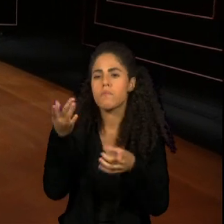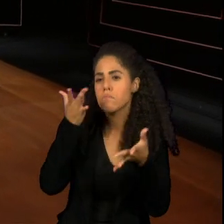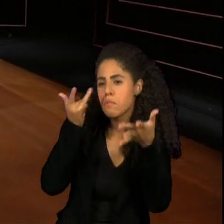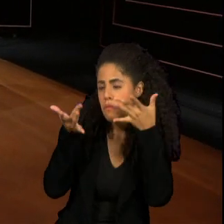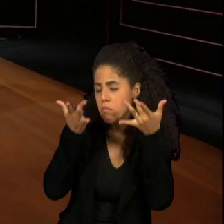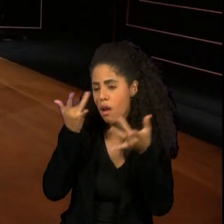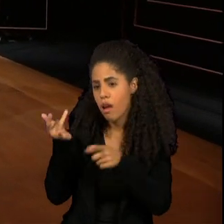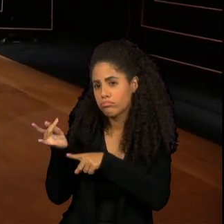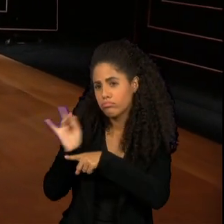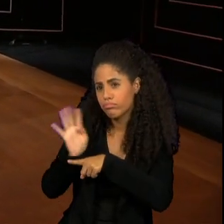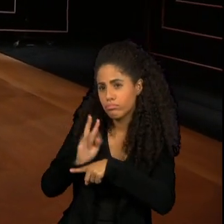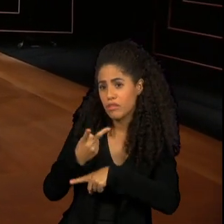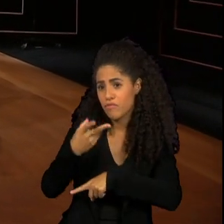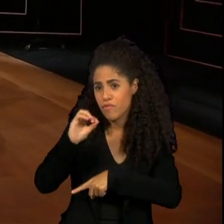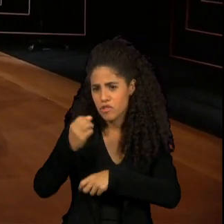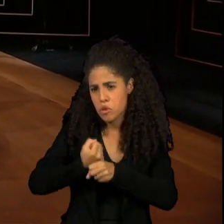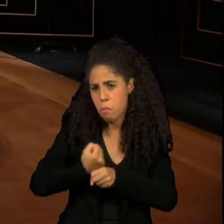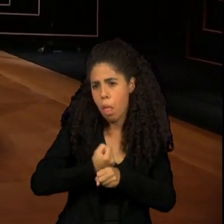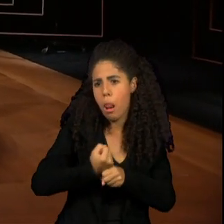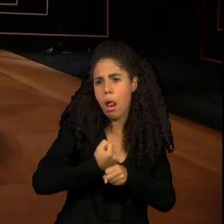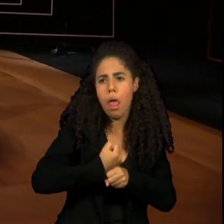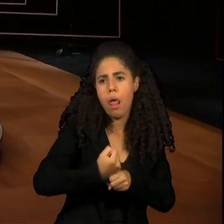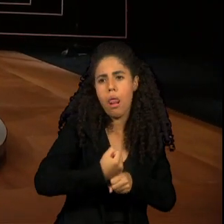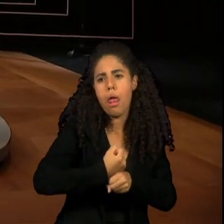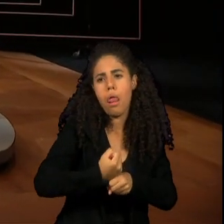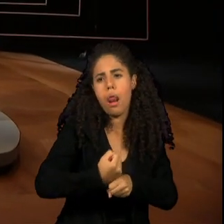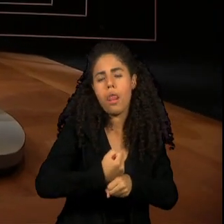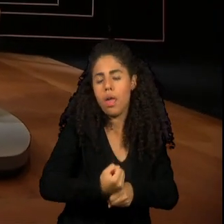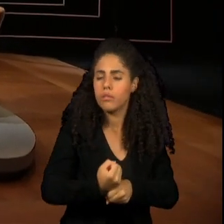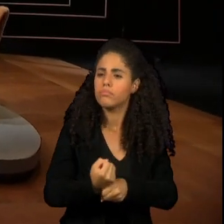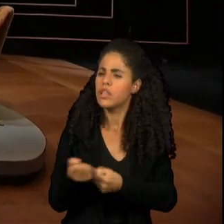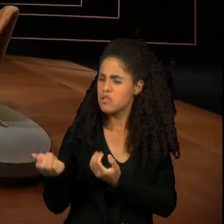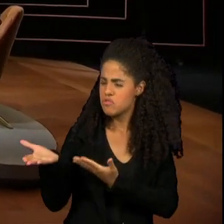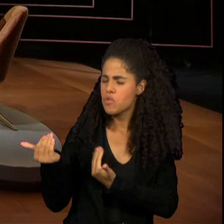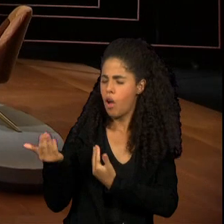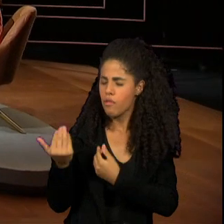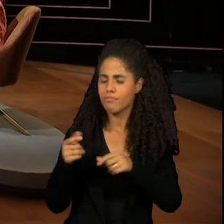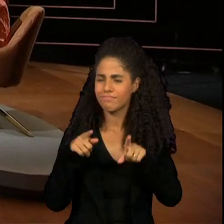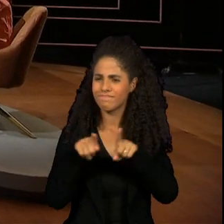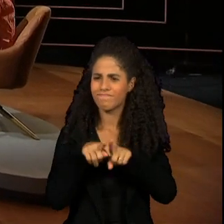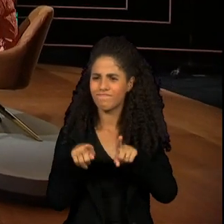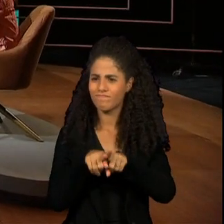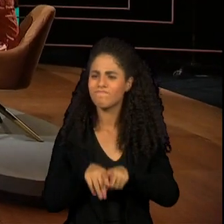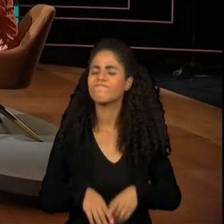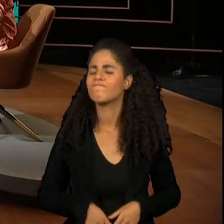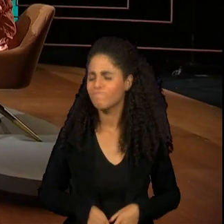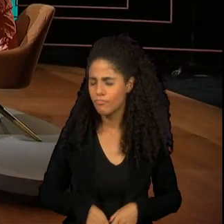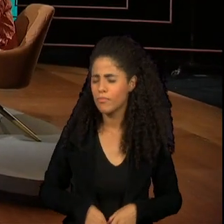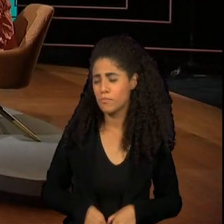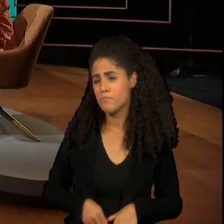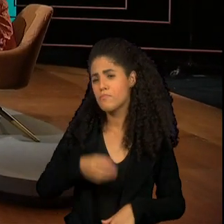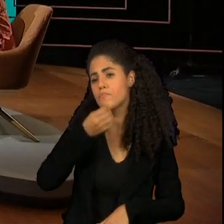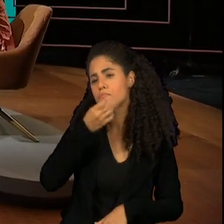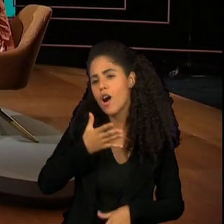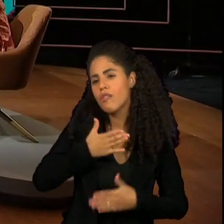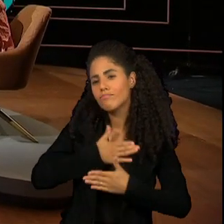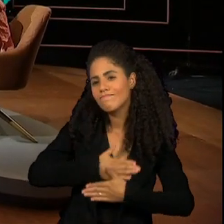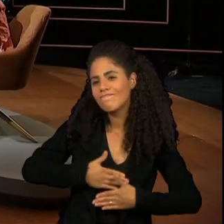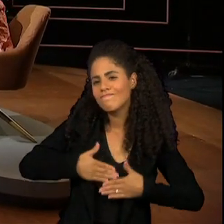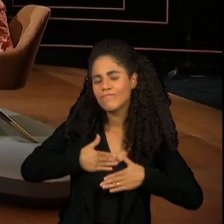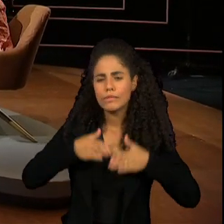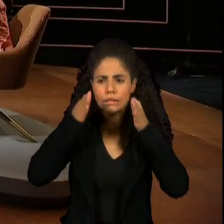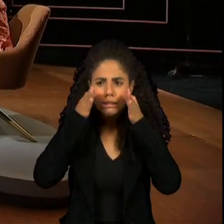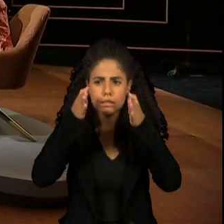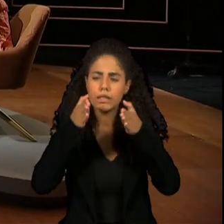E 20 anos mais jovem do que eu, no mínimo, né? Então, foi muito, muito para frente,